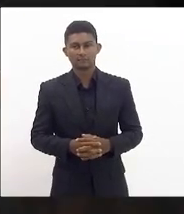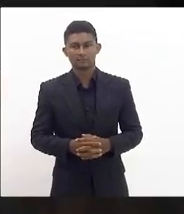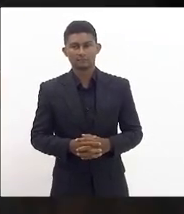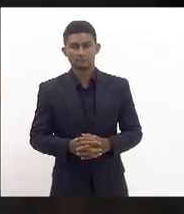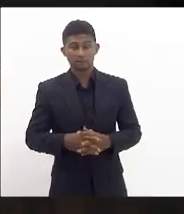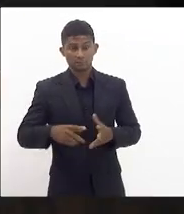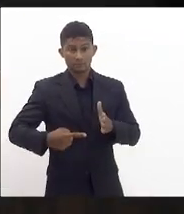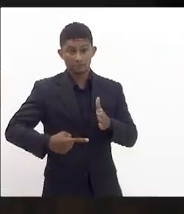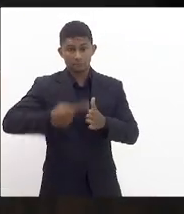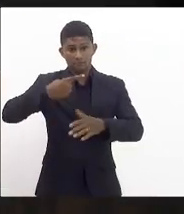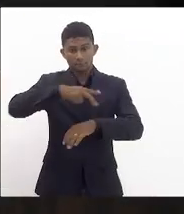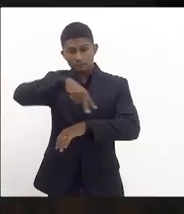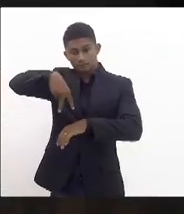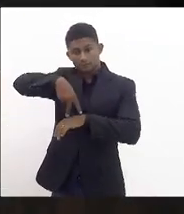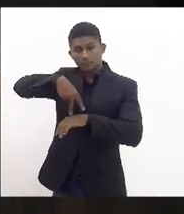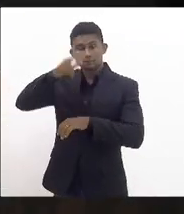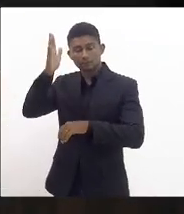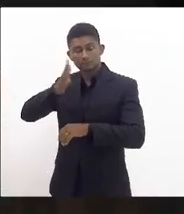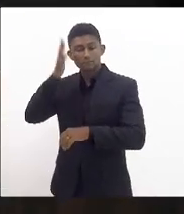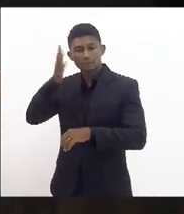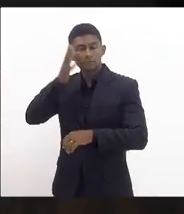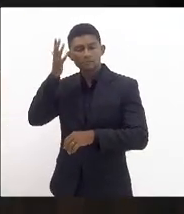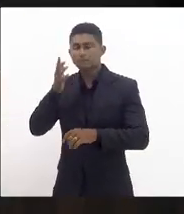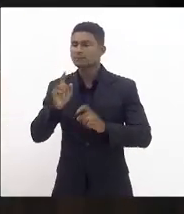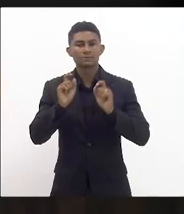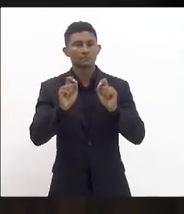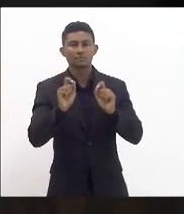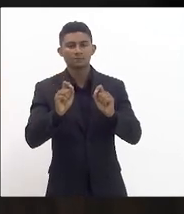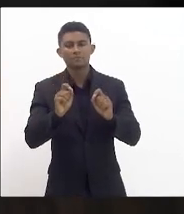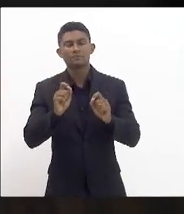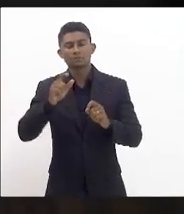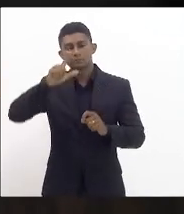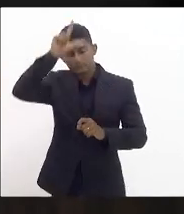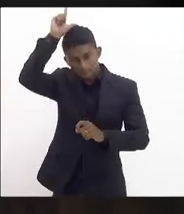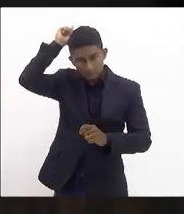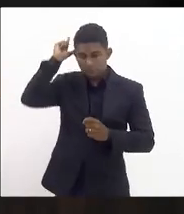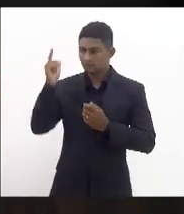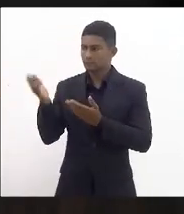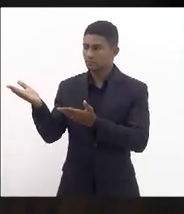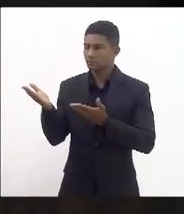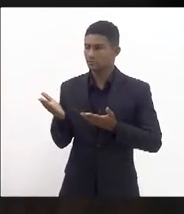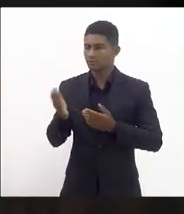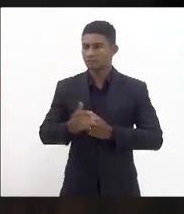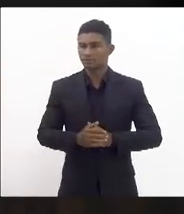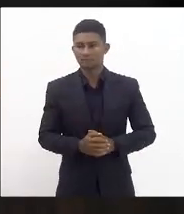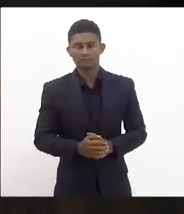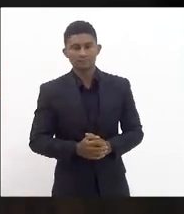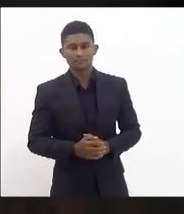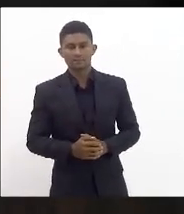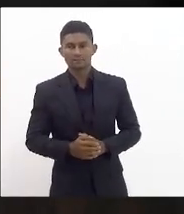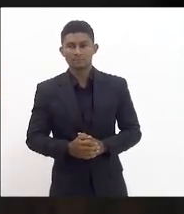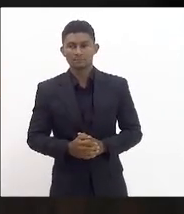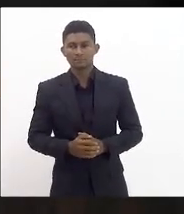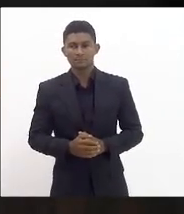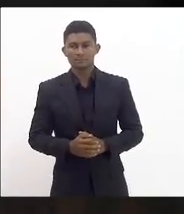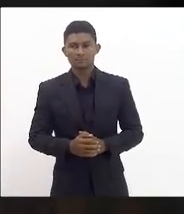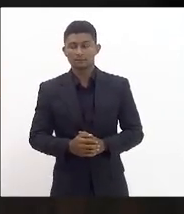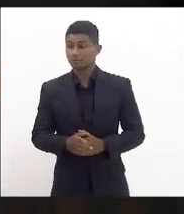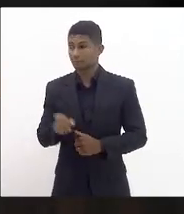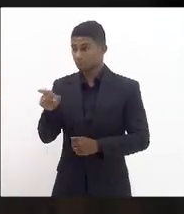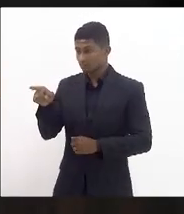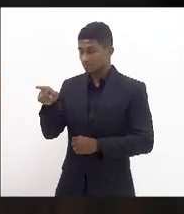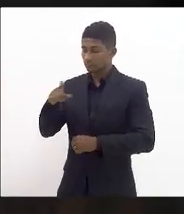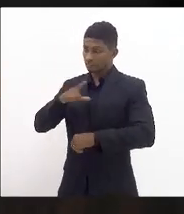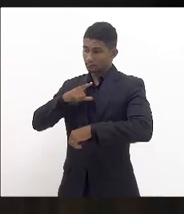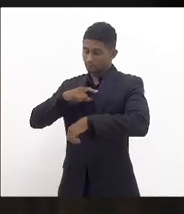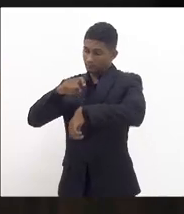Primeiro orador inscrito no expediente final é o nobre deputado Luiz Paulo. Vossa Excelência dispõe de